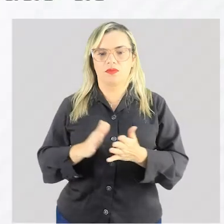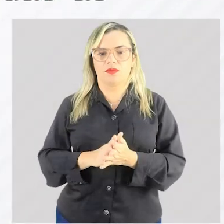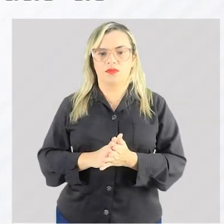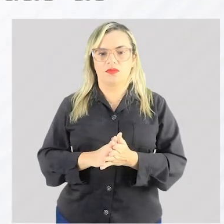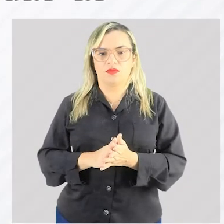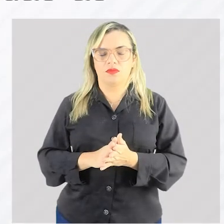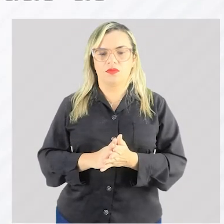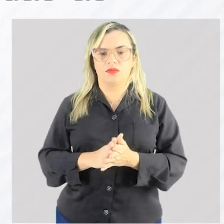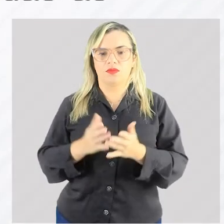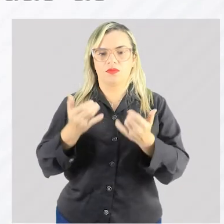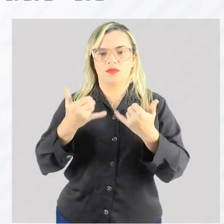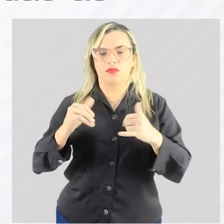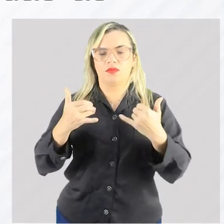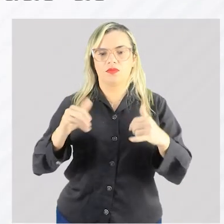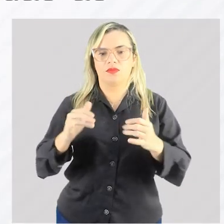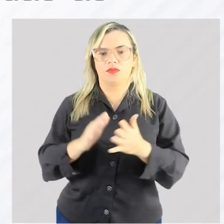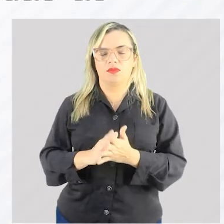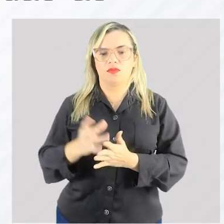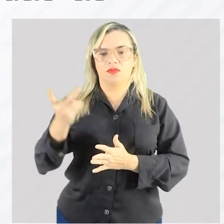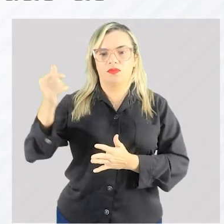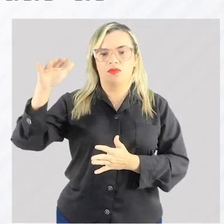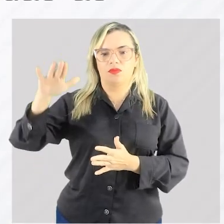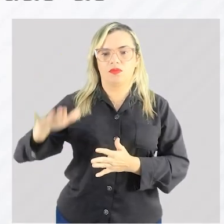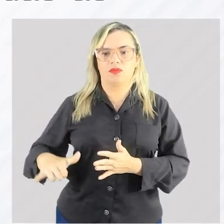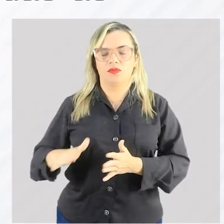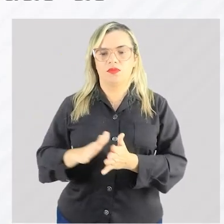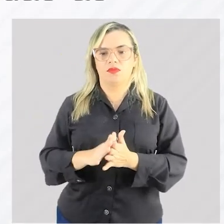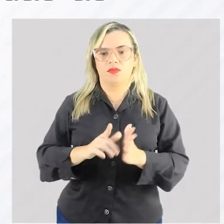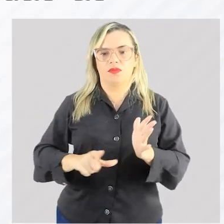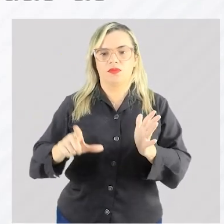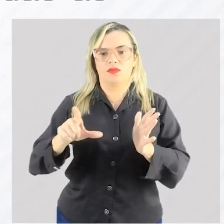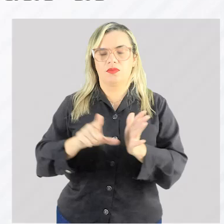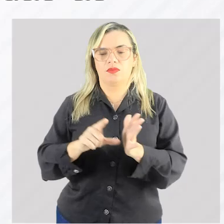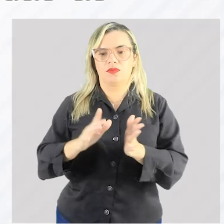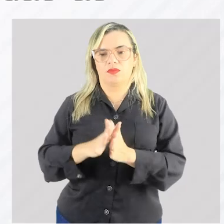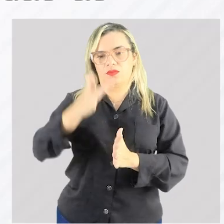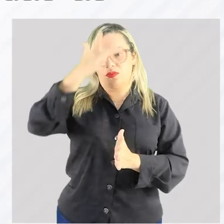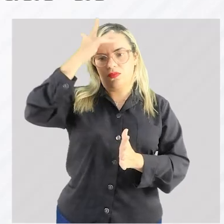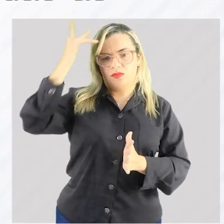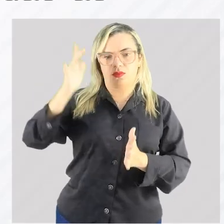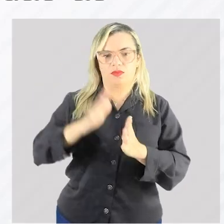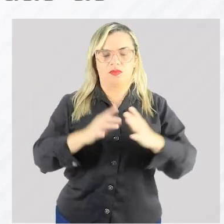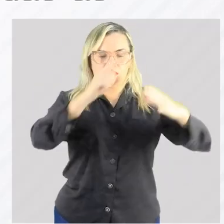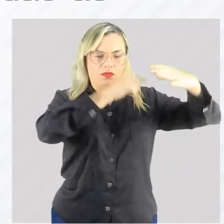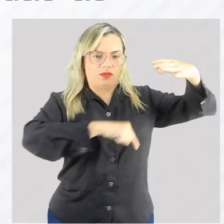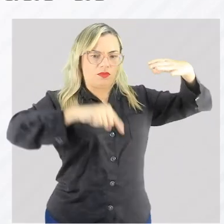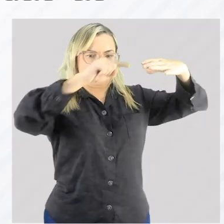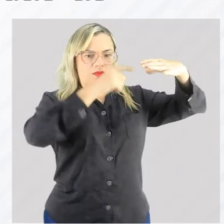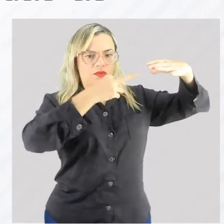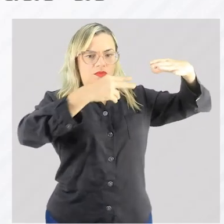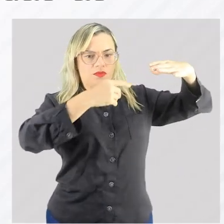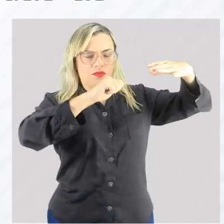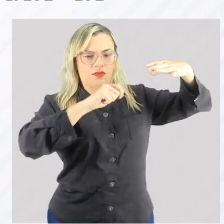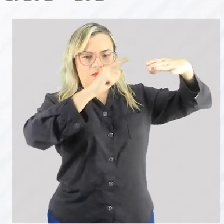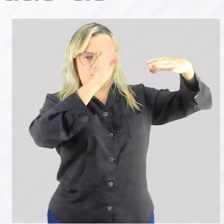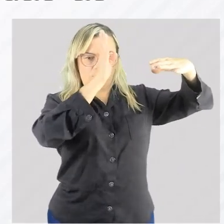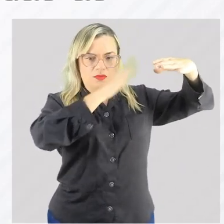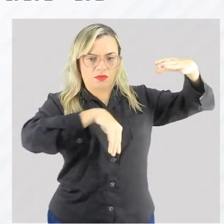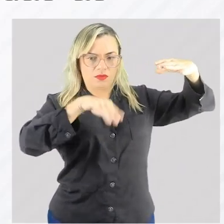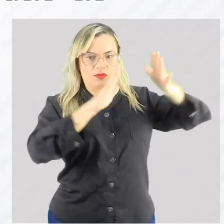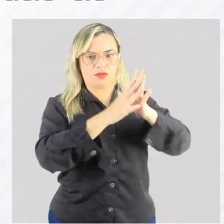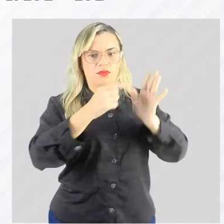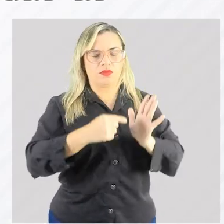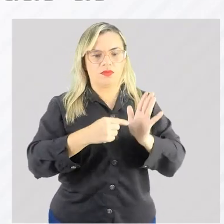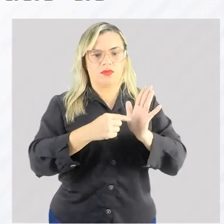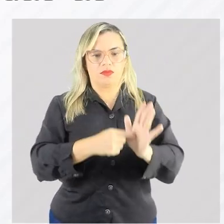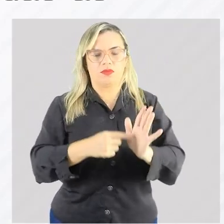campanha promocional de uma loja um cliente gira uma roleta conforme